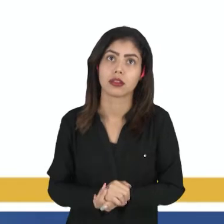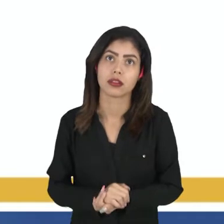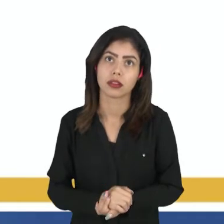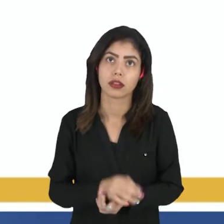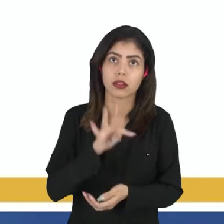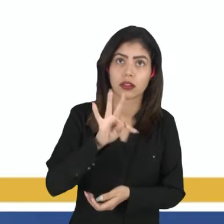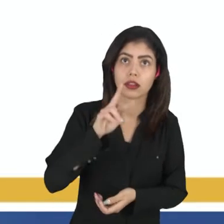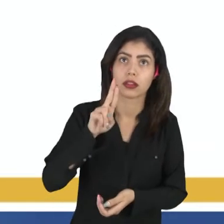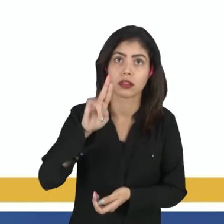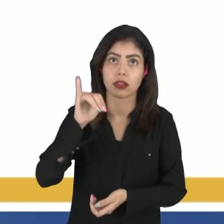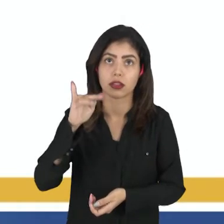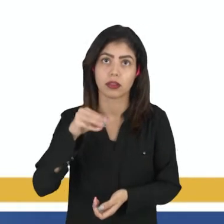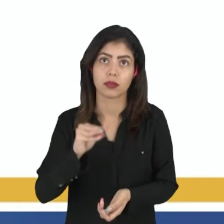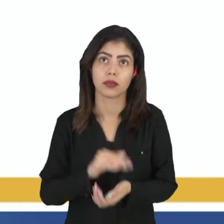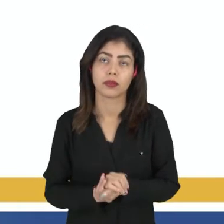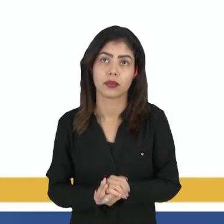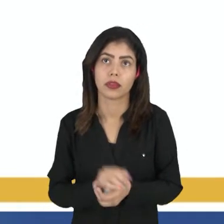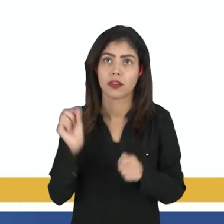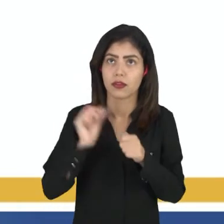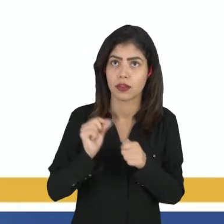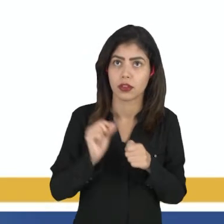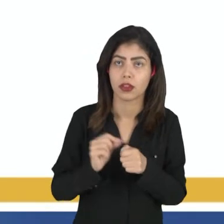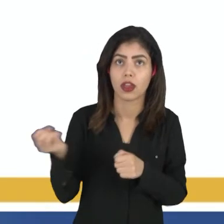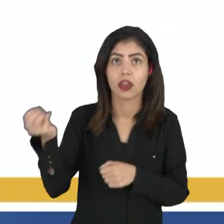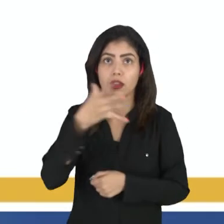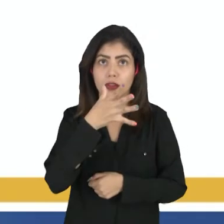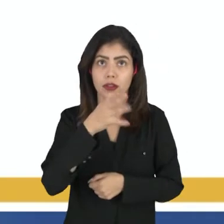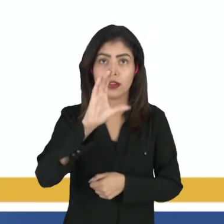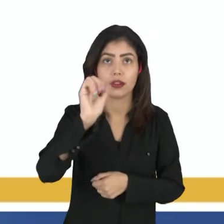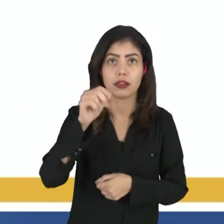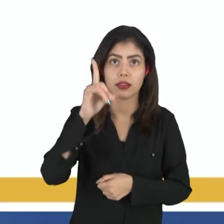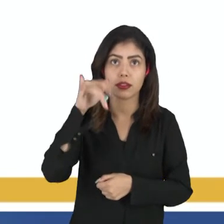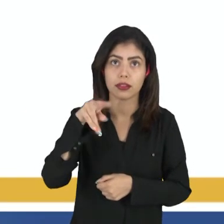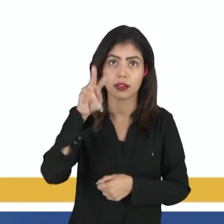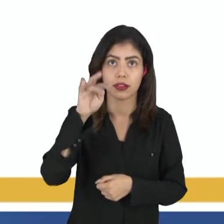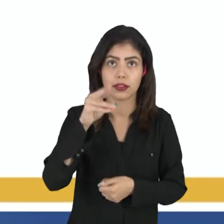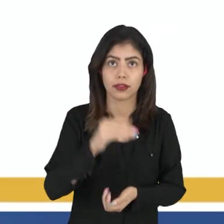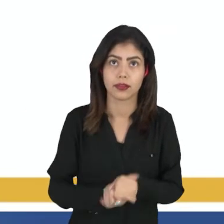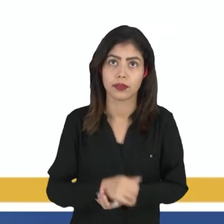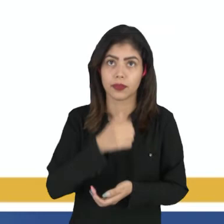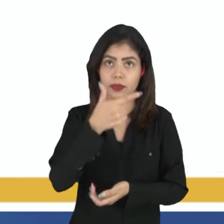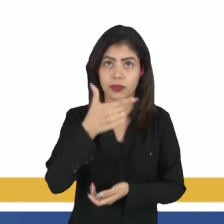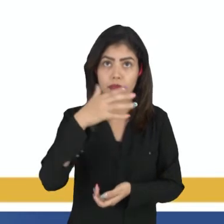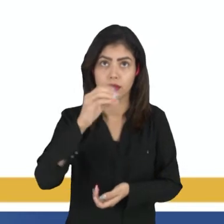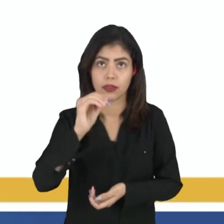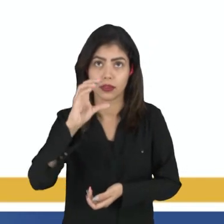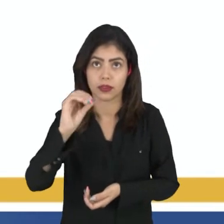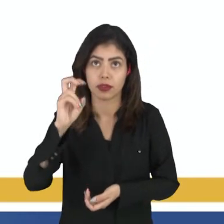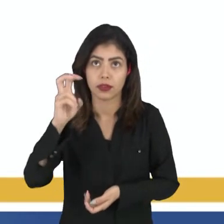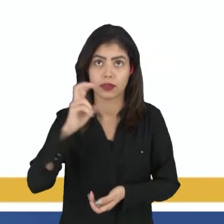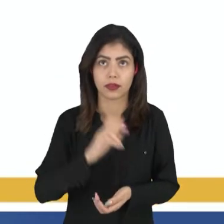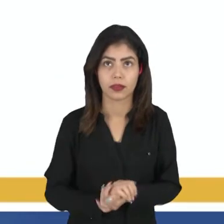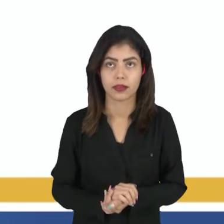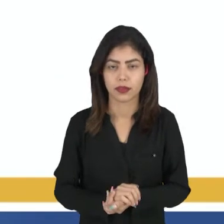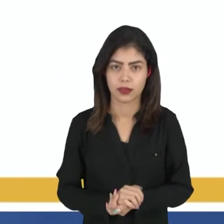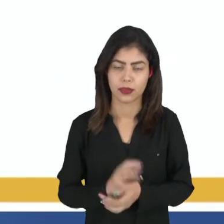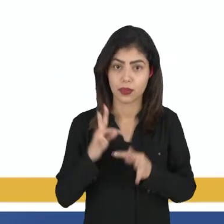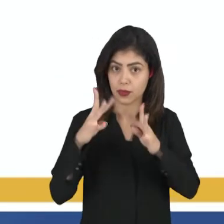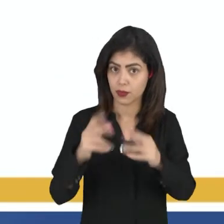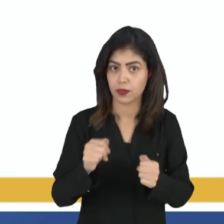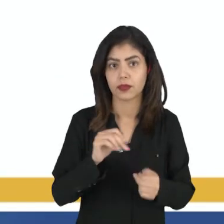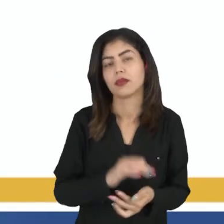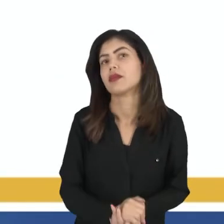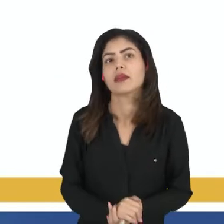e Tim Burton, que fez o longa A Noiva Cadáver, em 2005, todo em stop